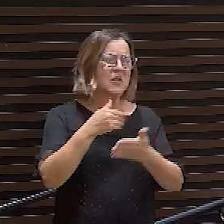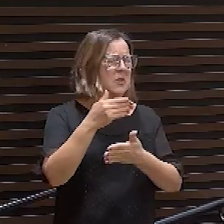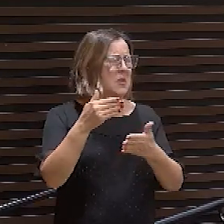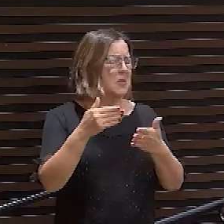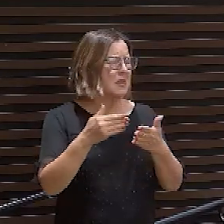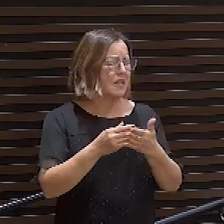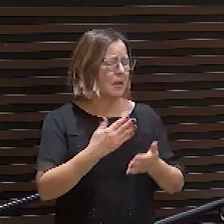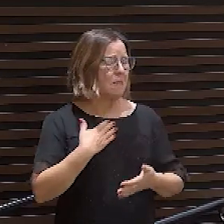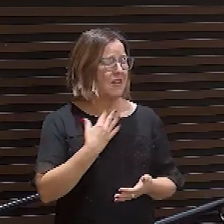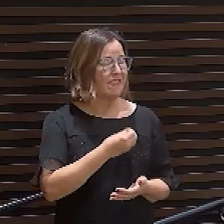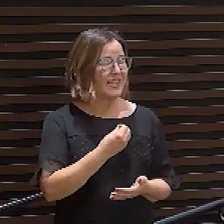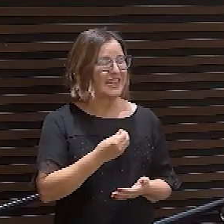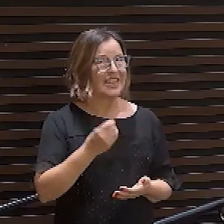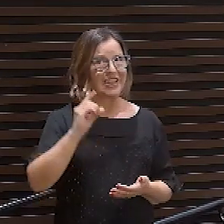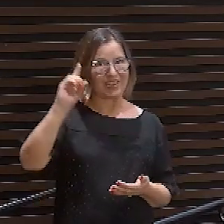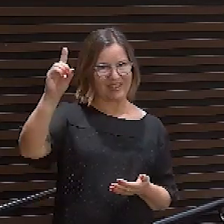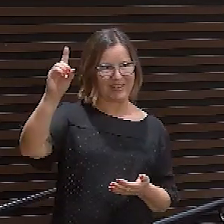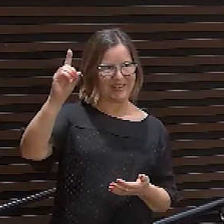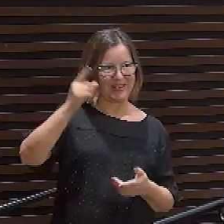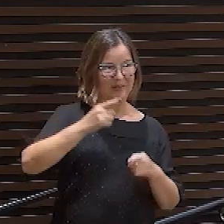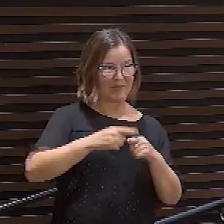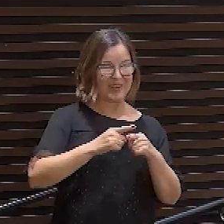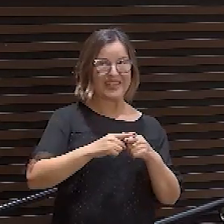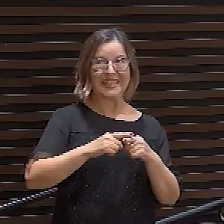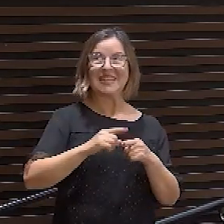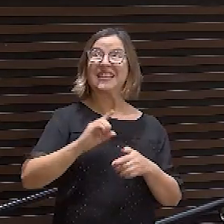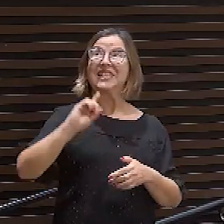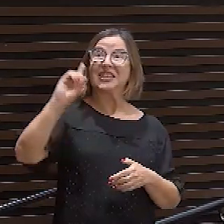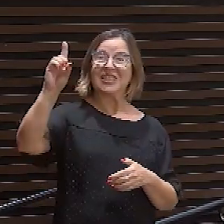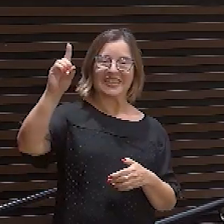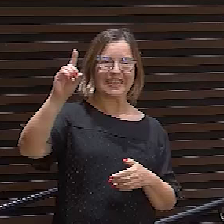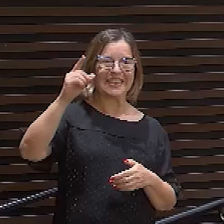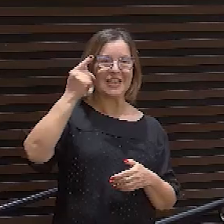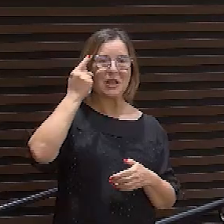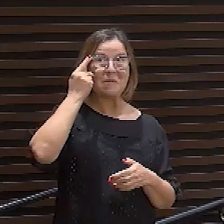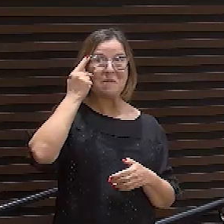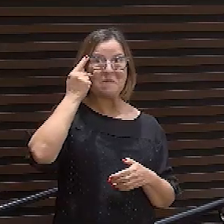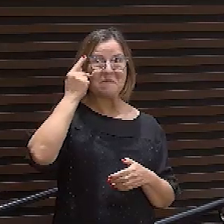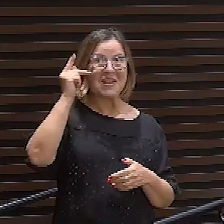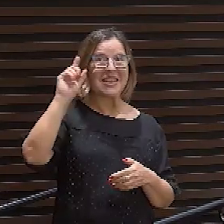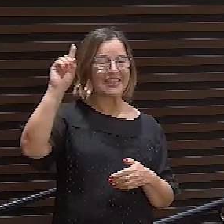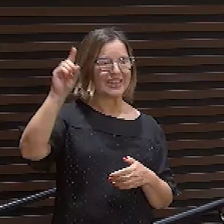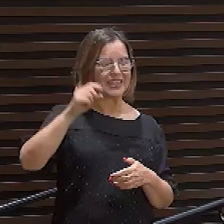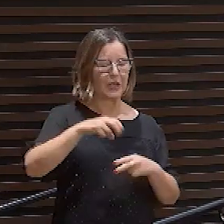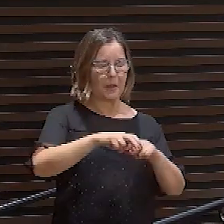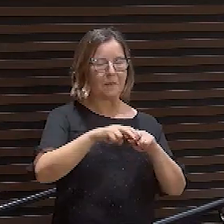Ti. Porque é de Ti, por Ti e para Ti que são todas as coisas.